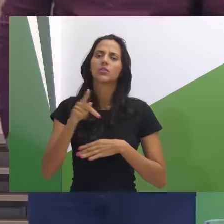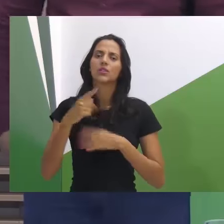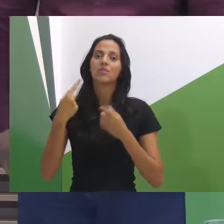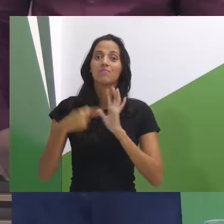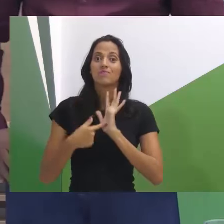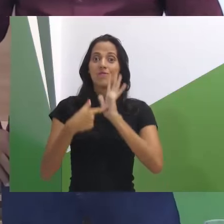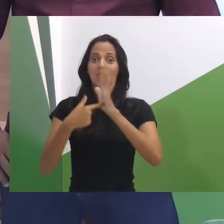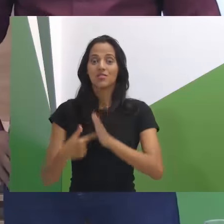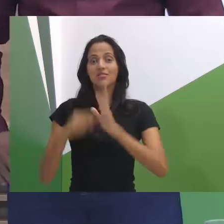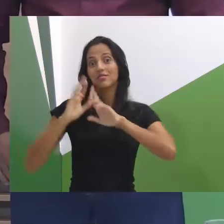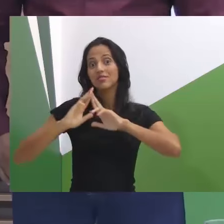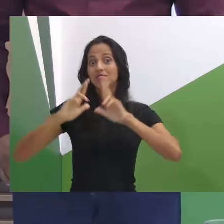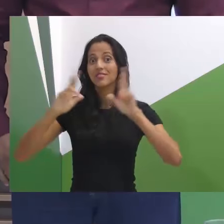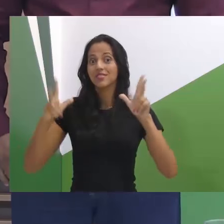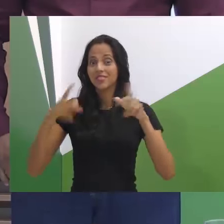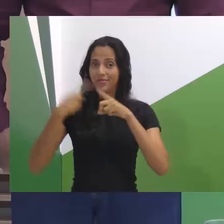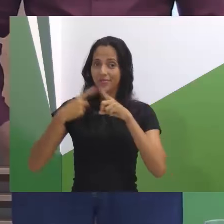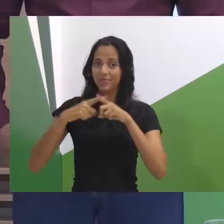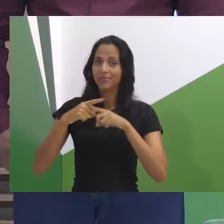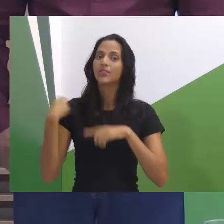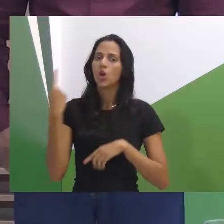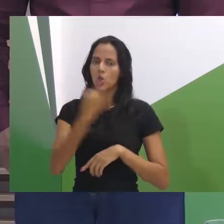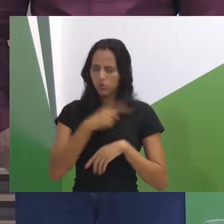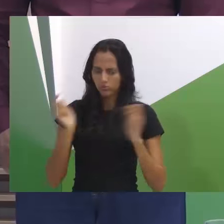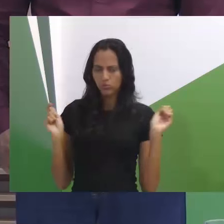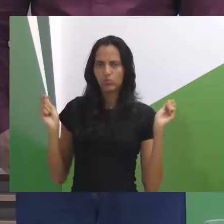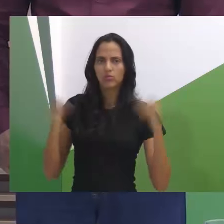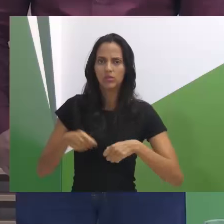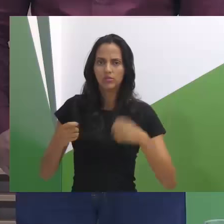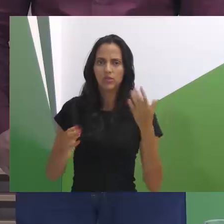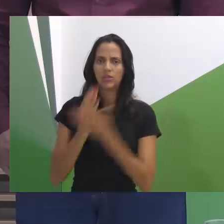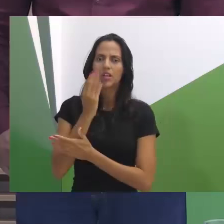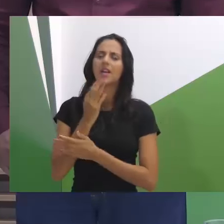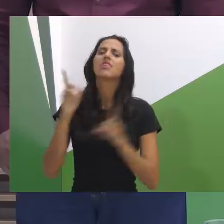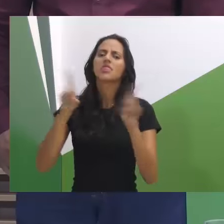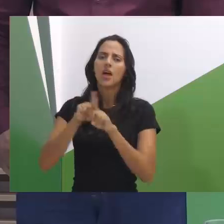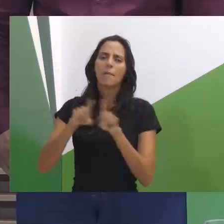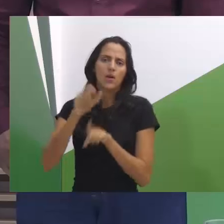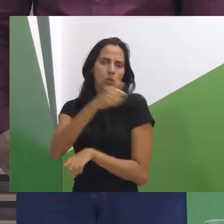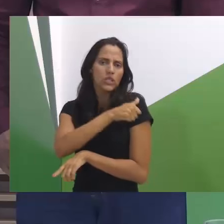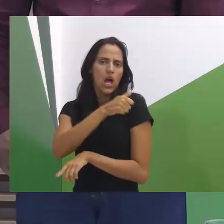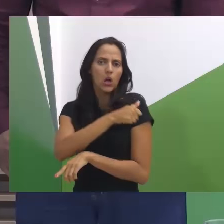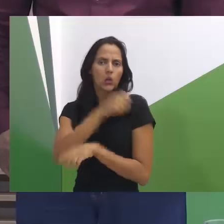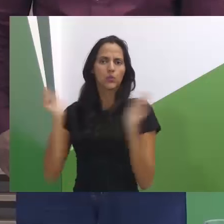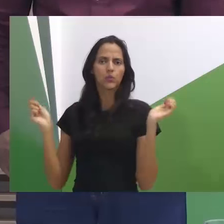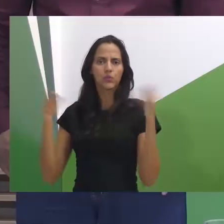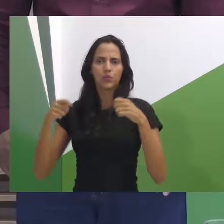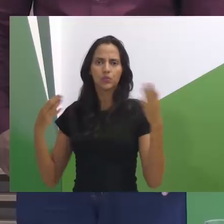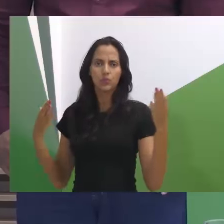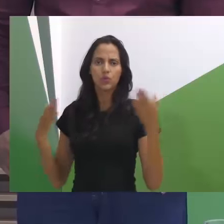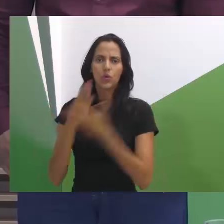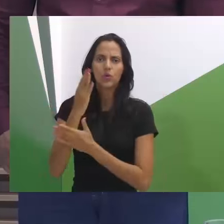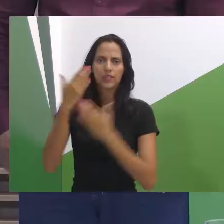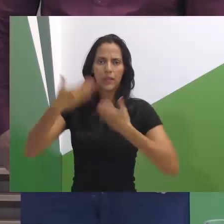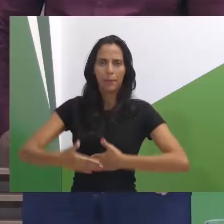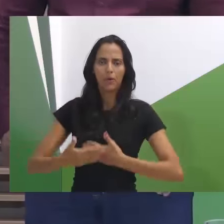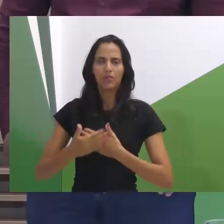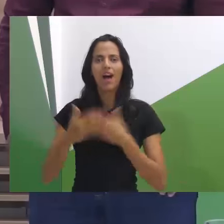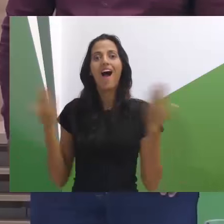mostrar algo diferente Para ver que nós somos capazes E vocês são capazes de ocupar as nossas vagas via Enem Com vocês